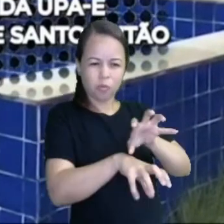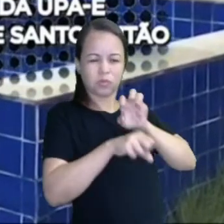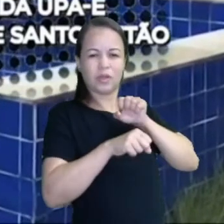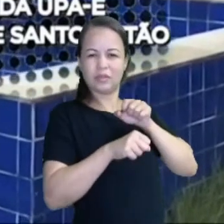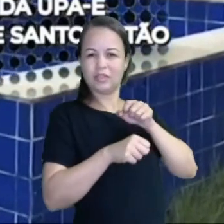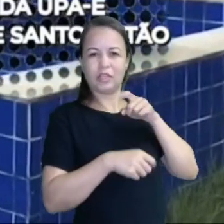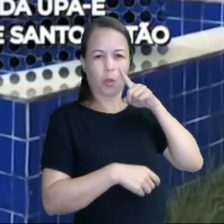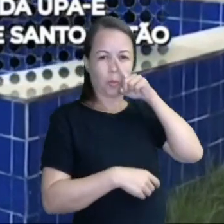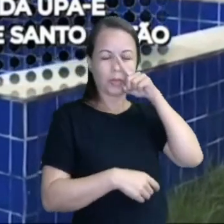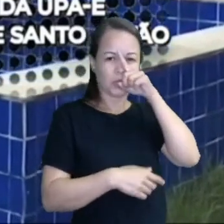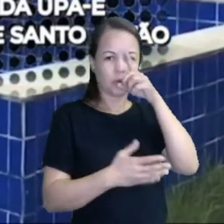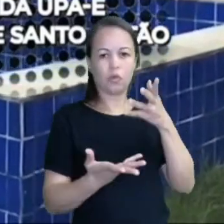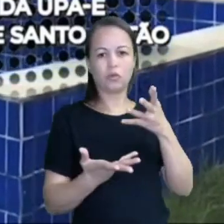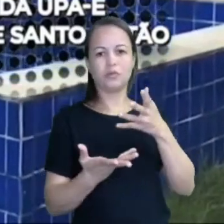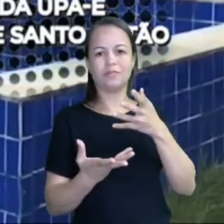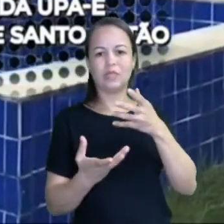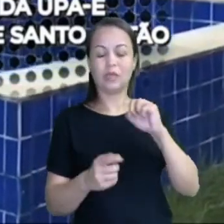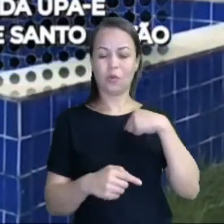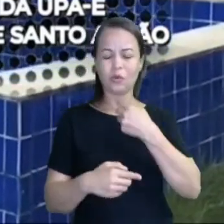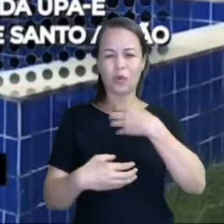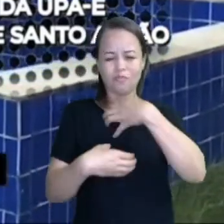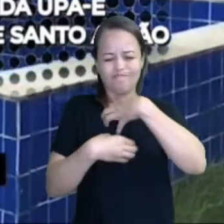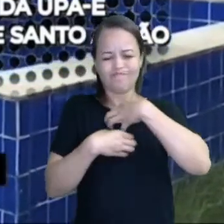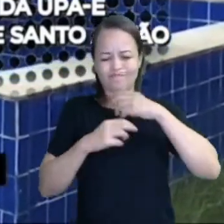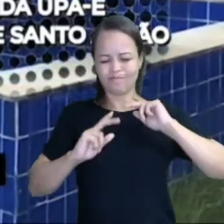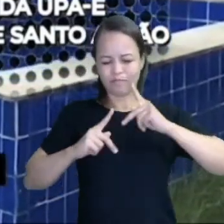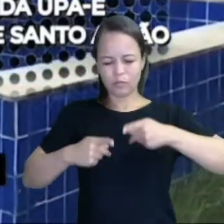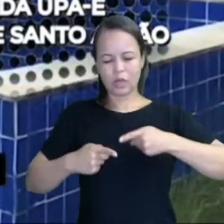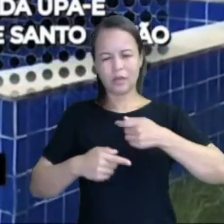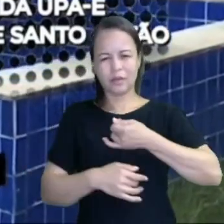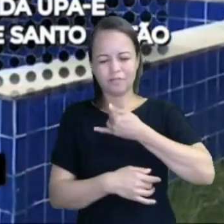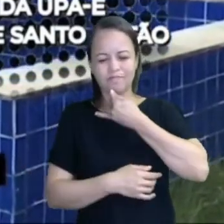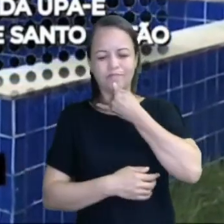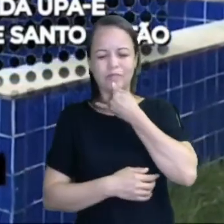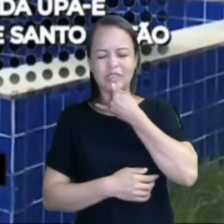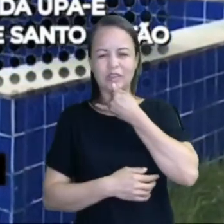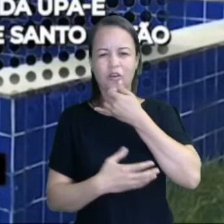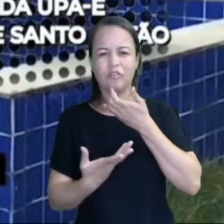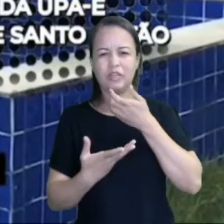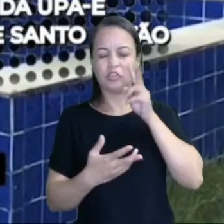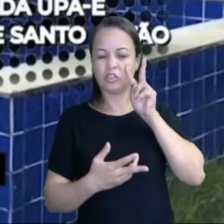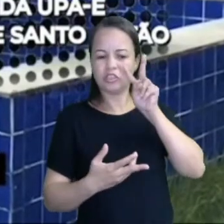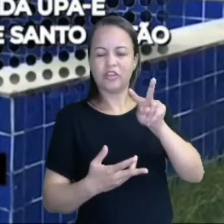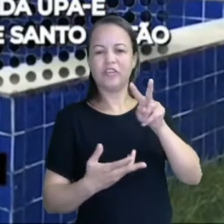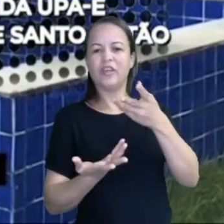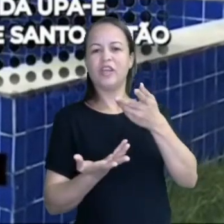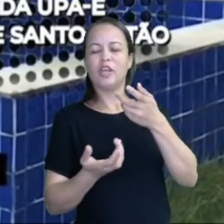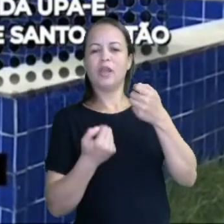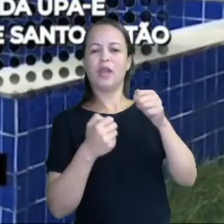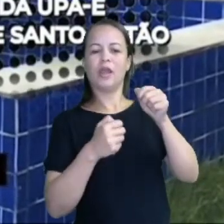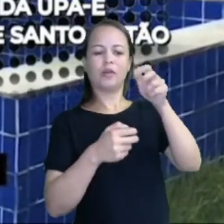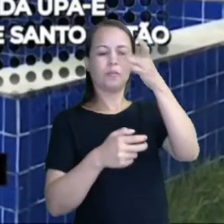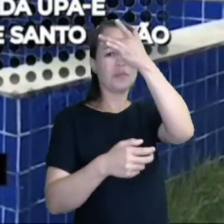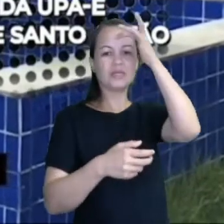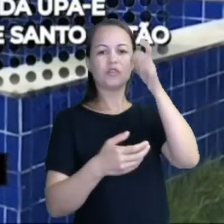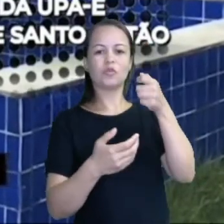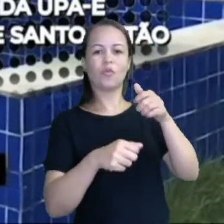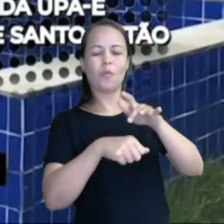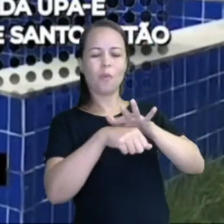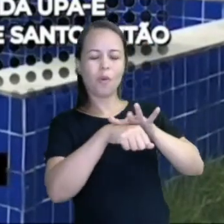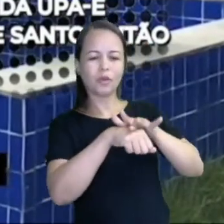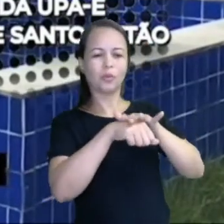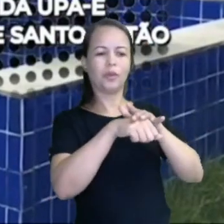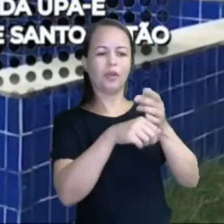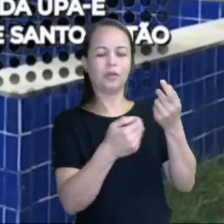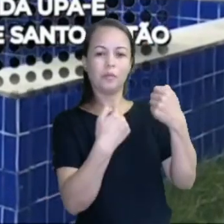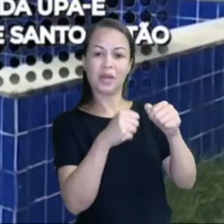E é um sentimento, a gente é humano, a gente sofre, a gente vê aquele paciente ali precisando de um leito e a gente não tem como dar aquele